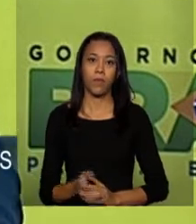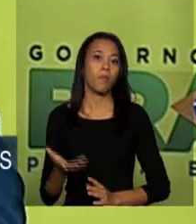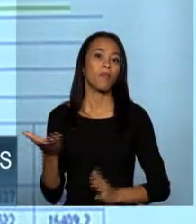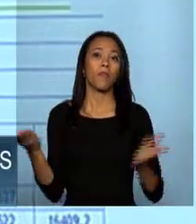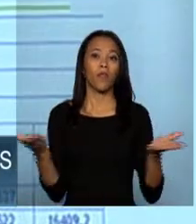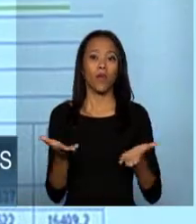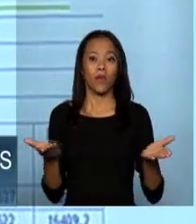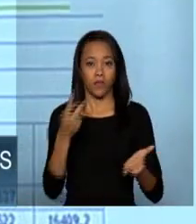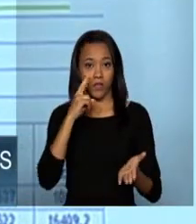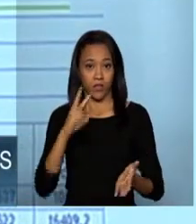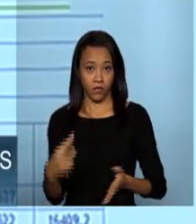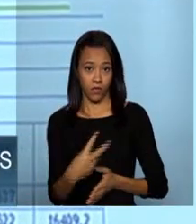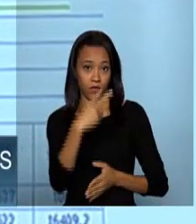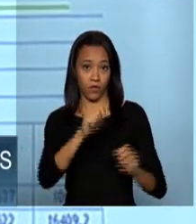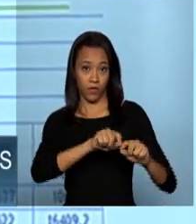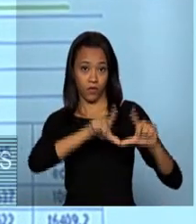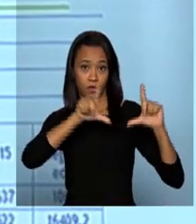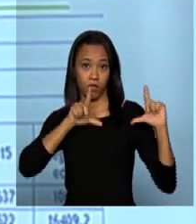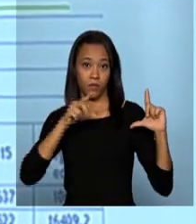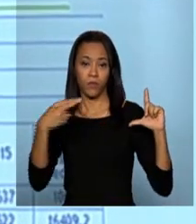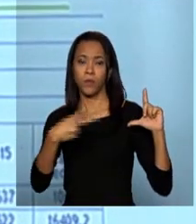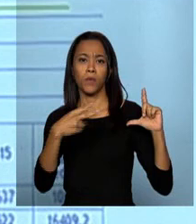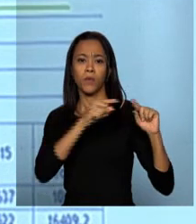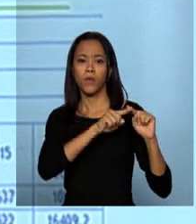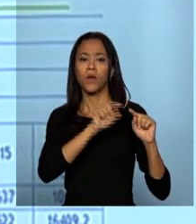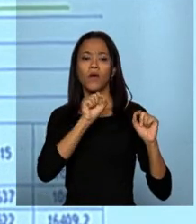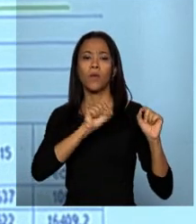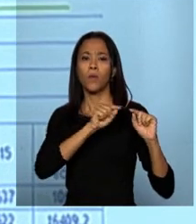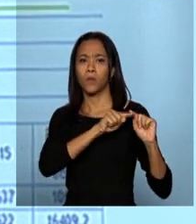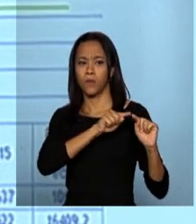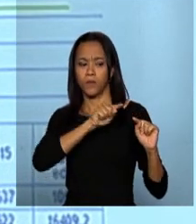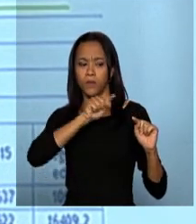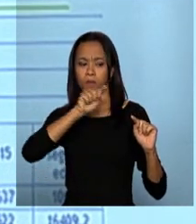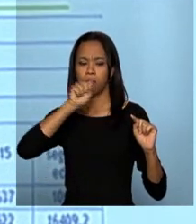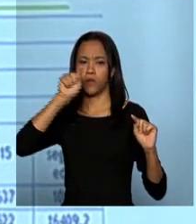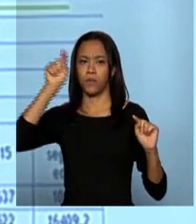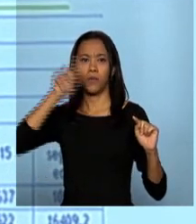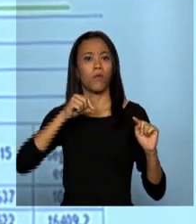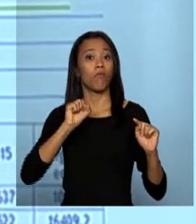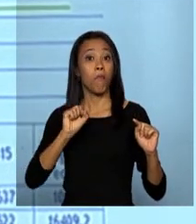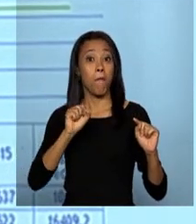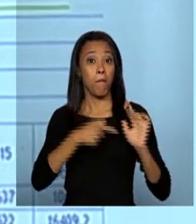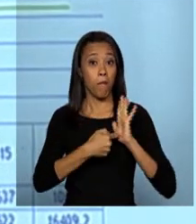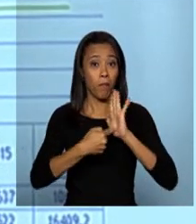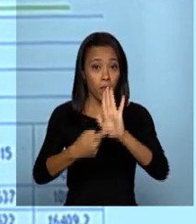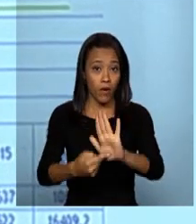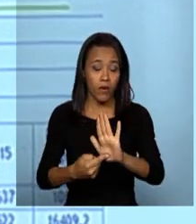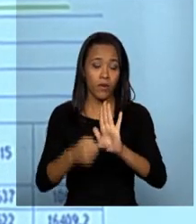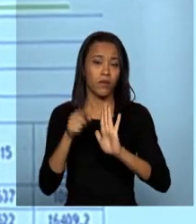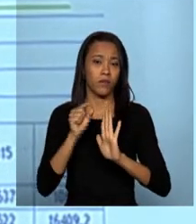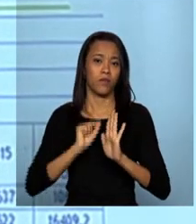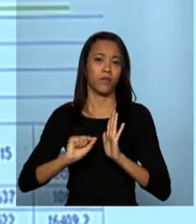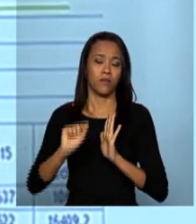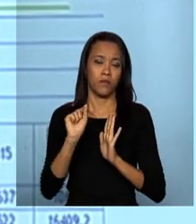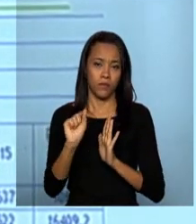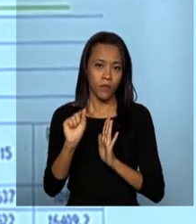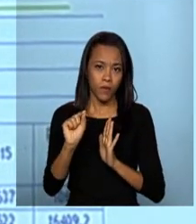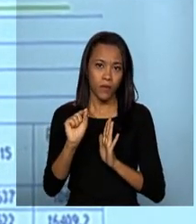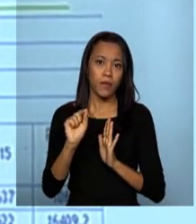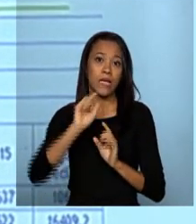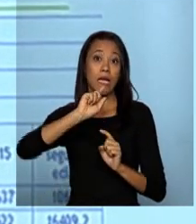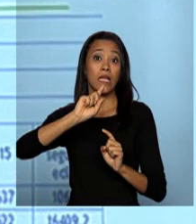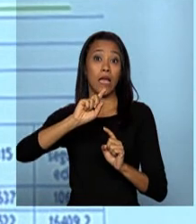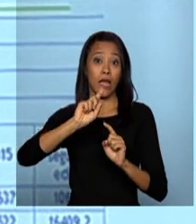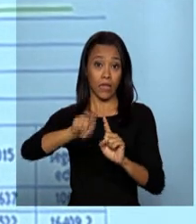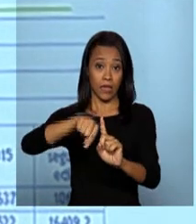Aqui é um gráfico muito interessante que mostra exatamente a inflexão, né, após o